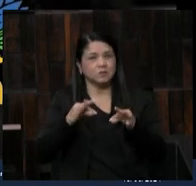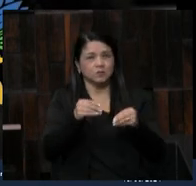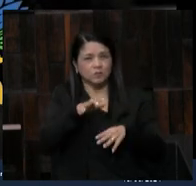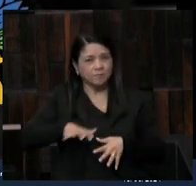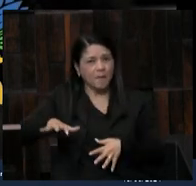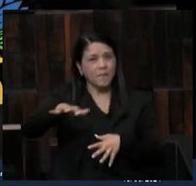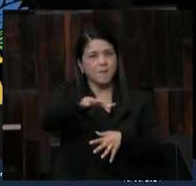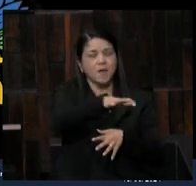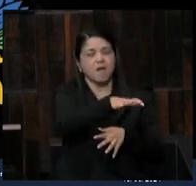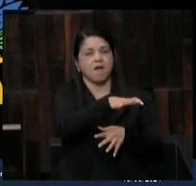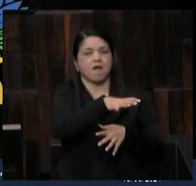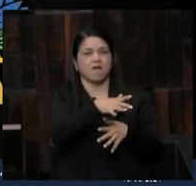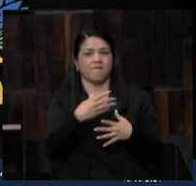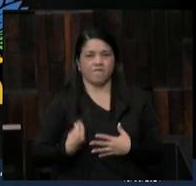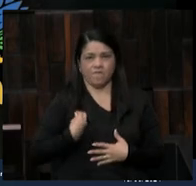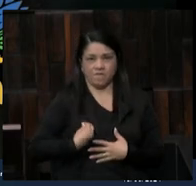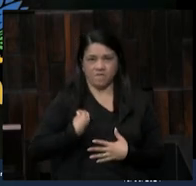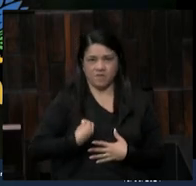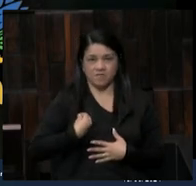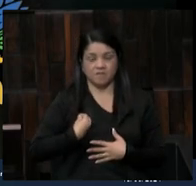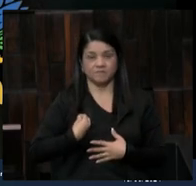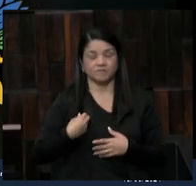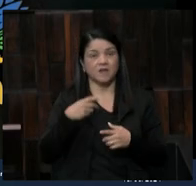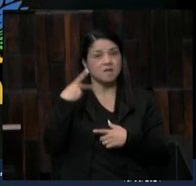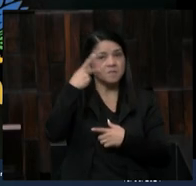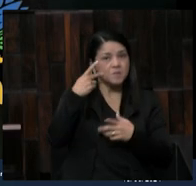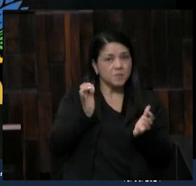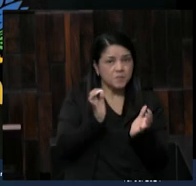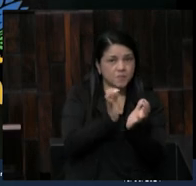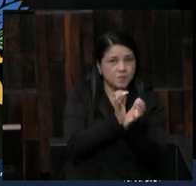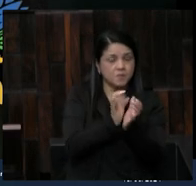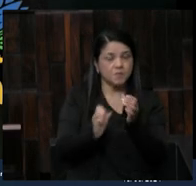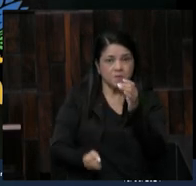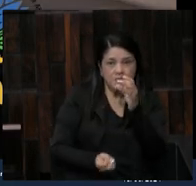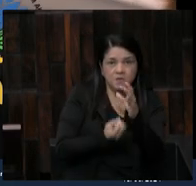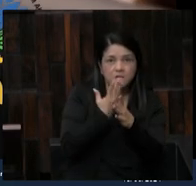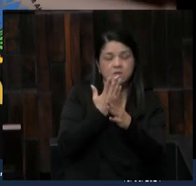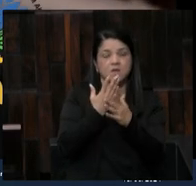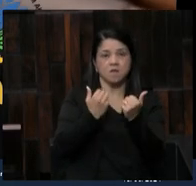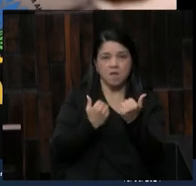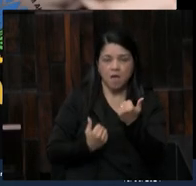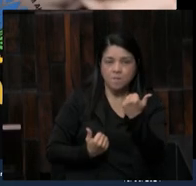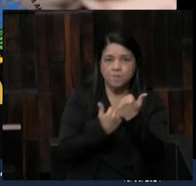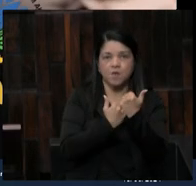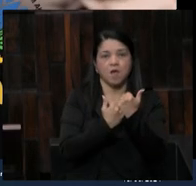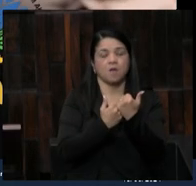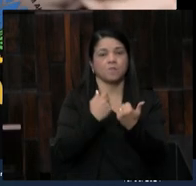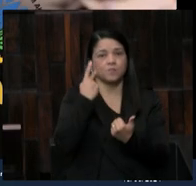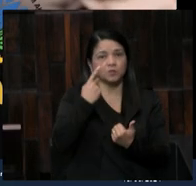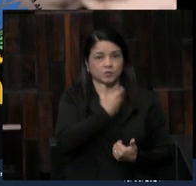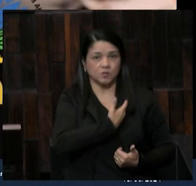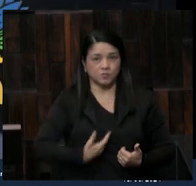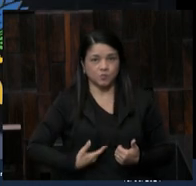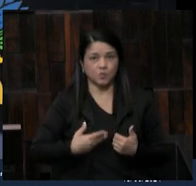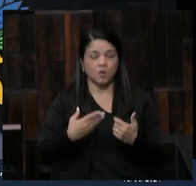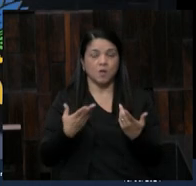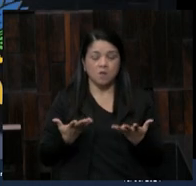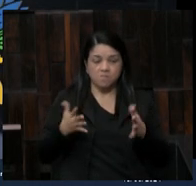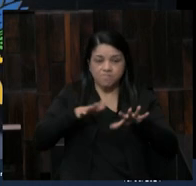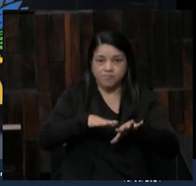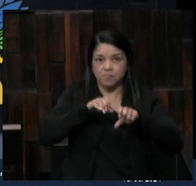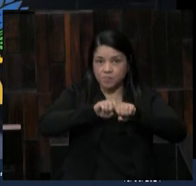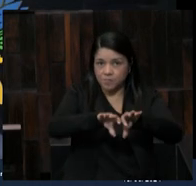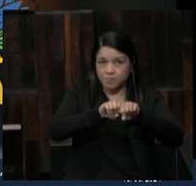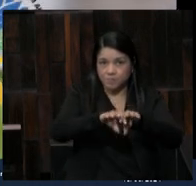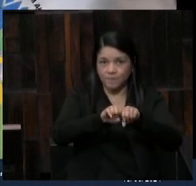esferas da vida. A Frente Parlamentar tem se dedicado a criar e apoiar políticas públicas que promovam a educação inclusiva,